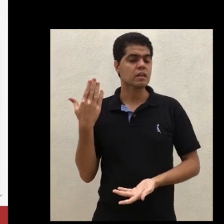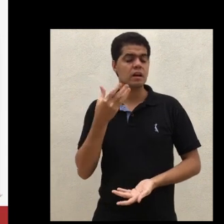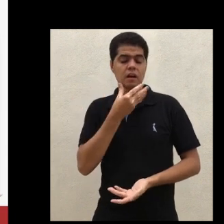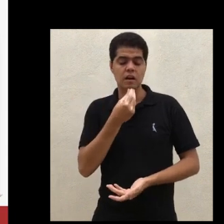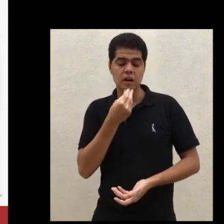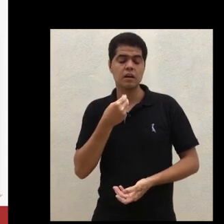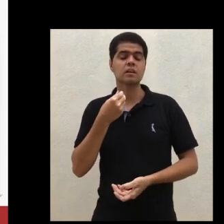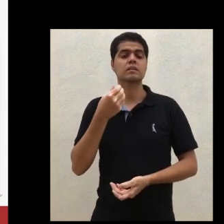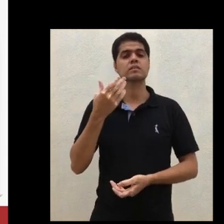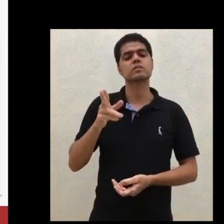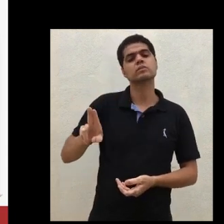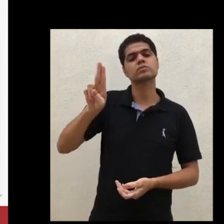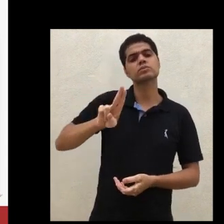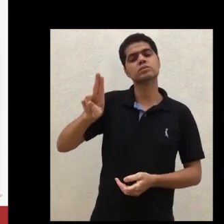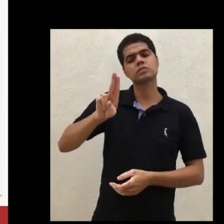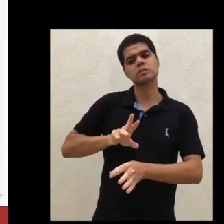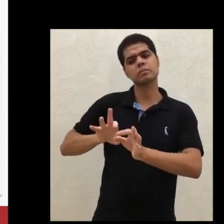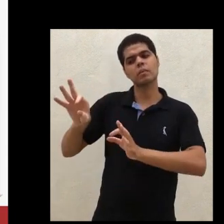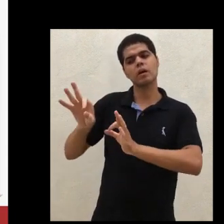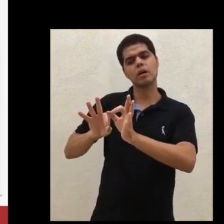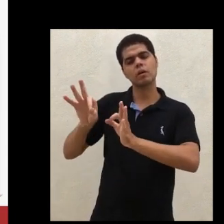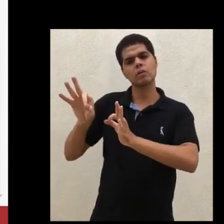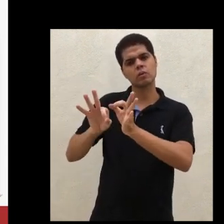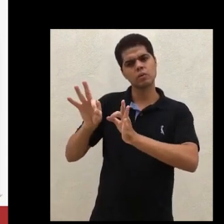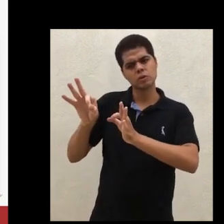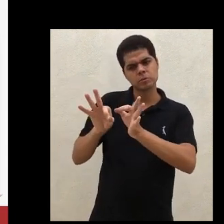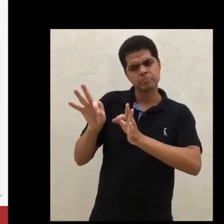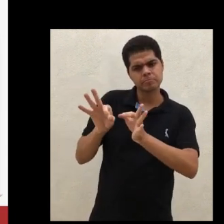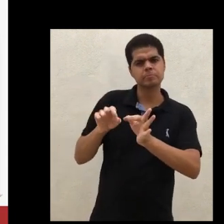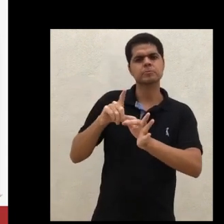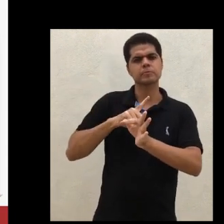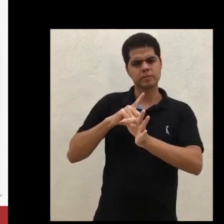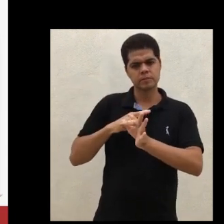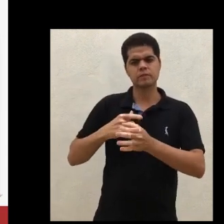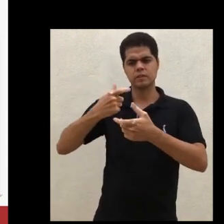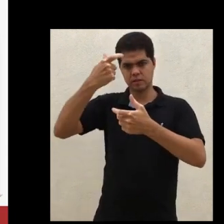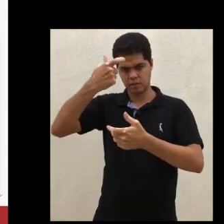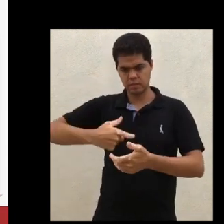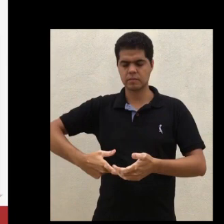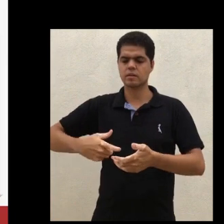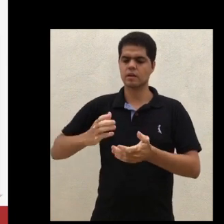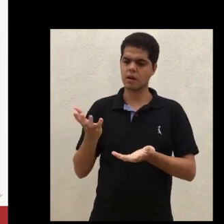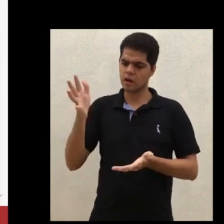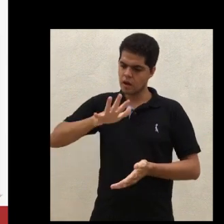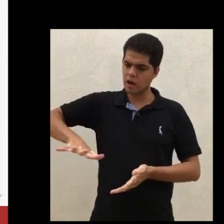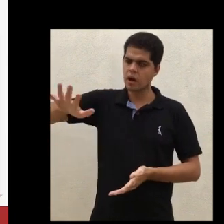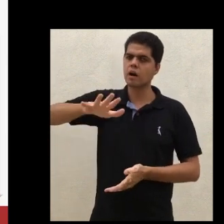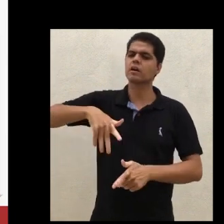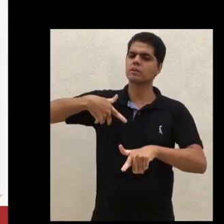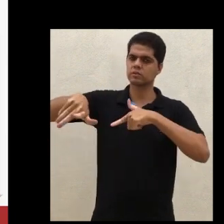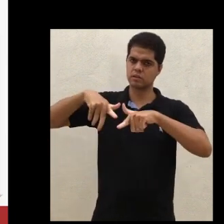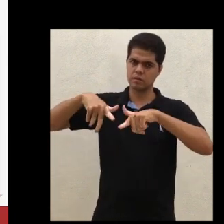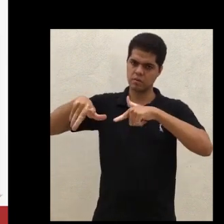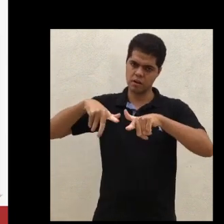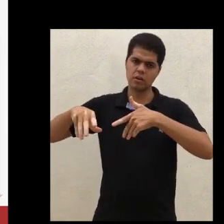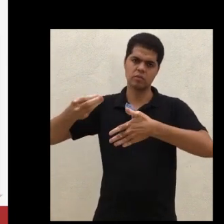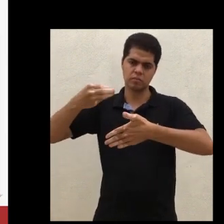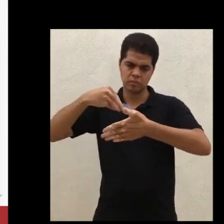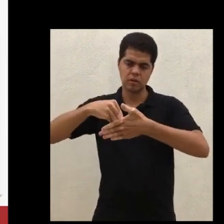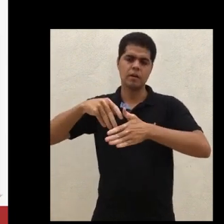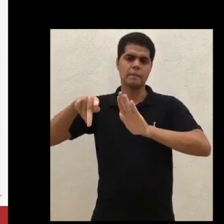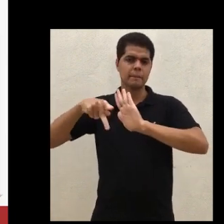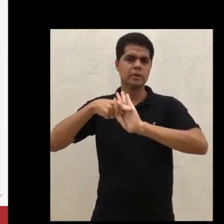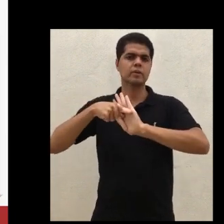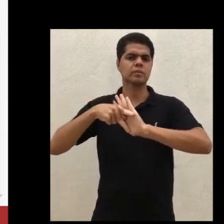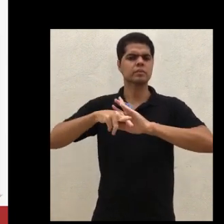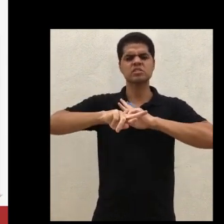Eu utilizo na aplicação de controladores, tá? Que é a área de instrumentação que eu trabalho, mas você pode utilizar em inúmeras